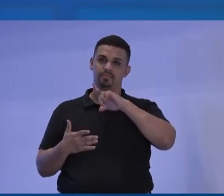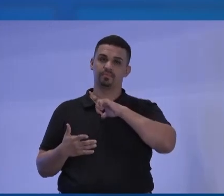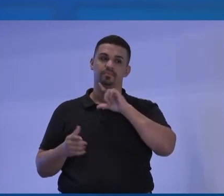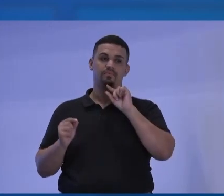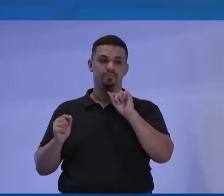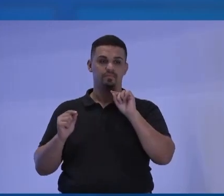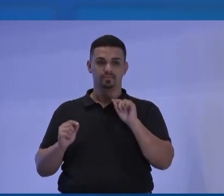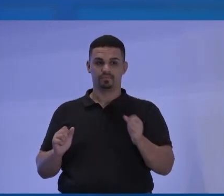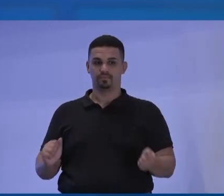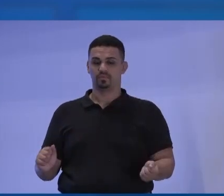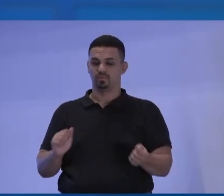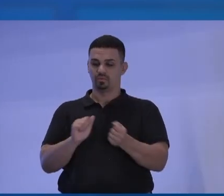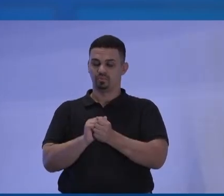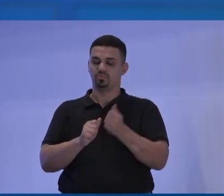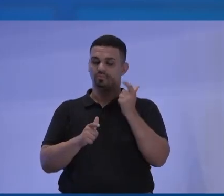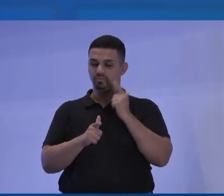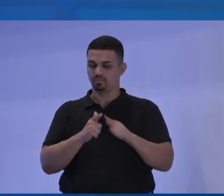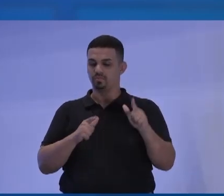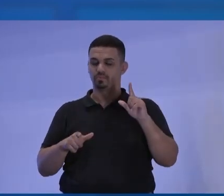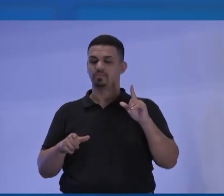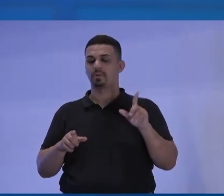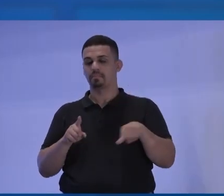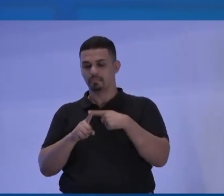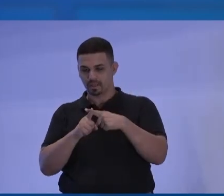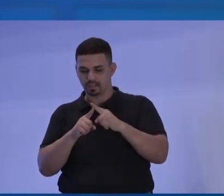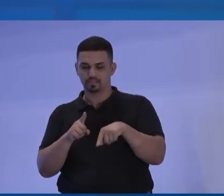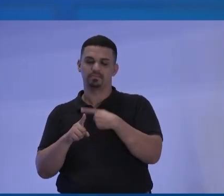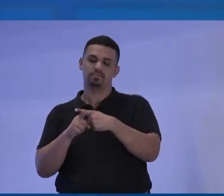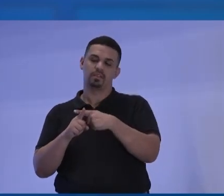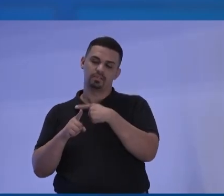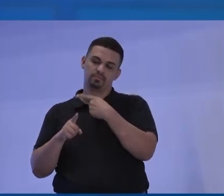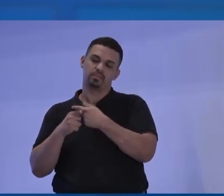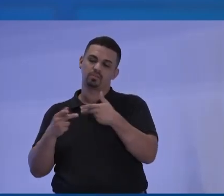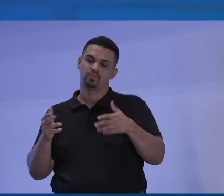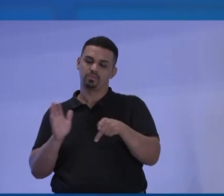uma junta de problemas psicológicos nesse paciente.